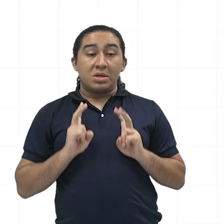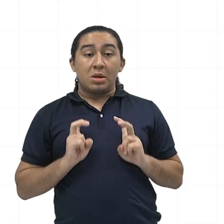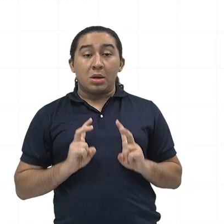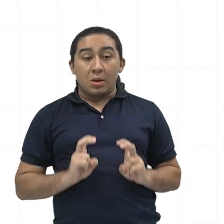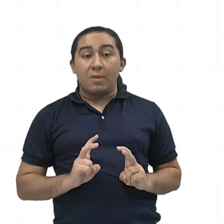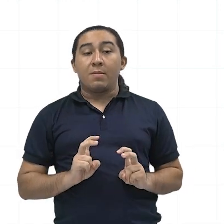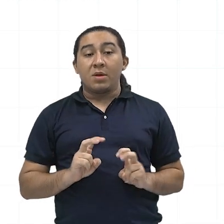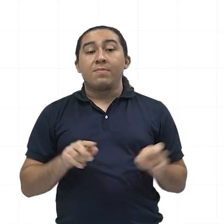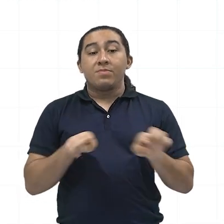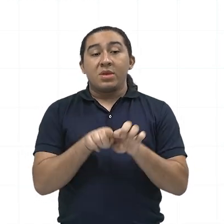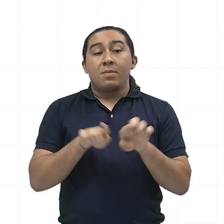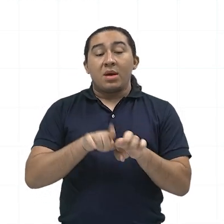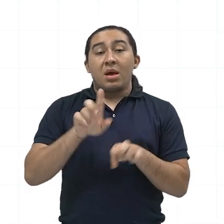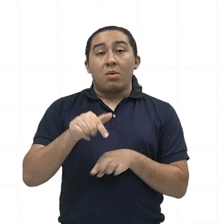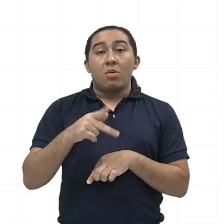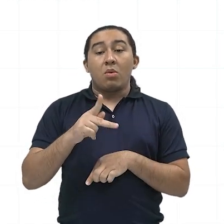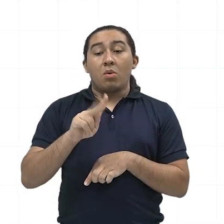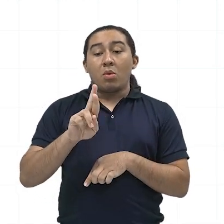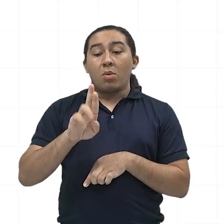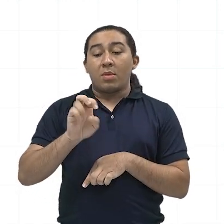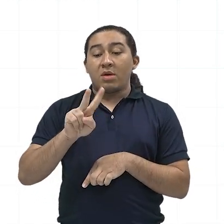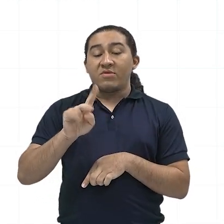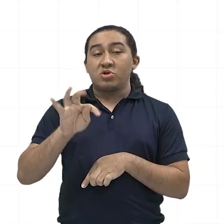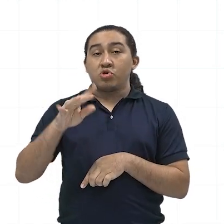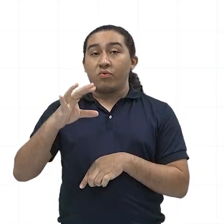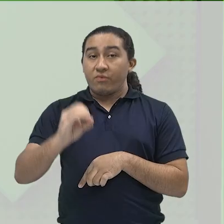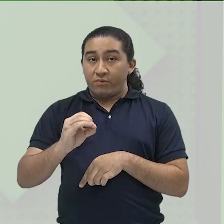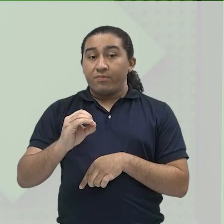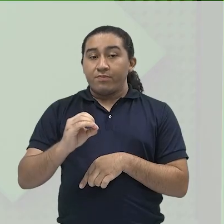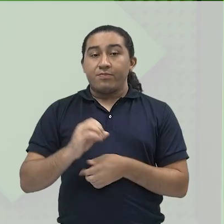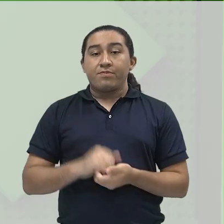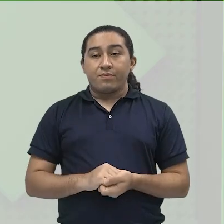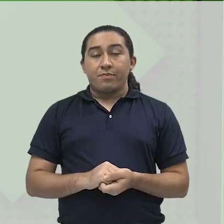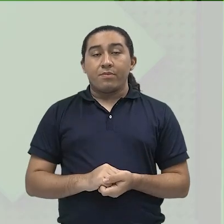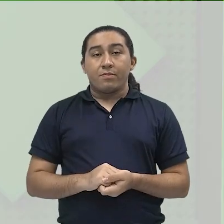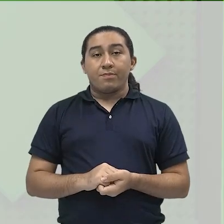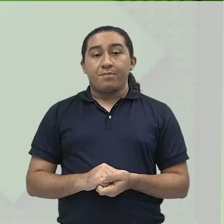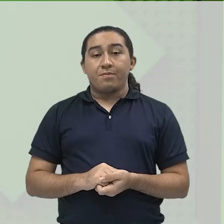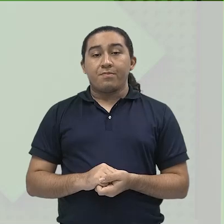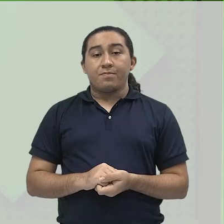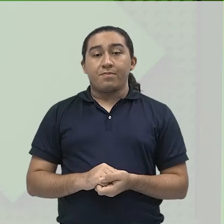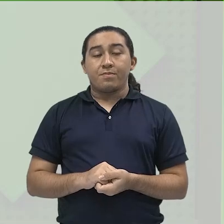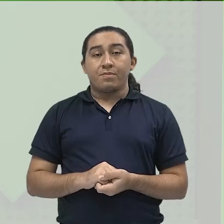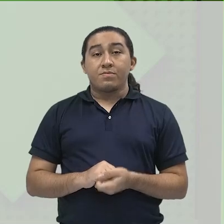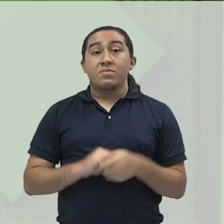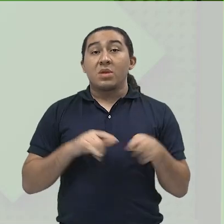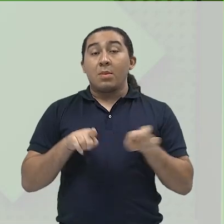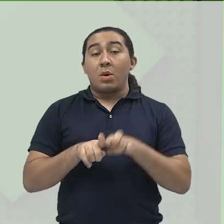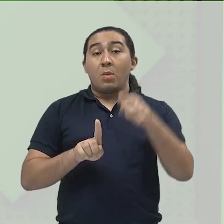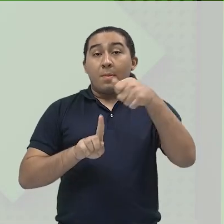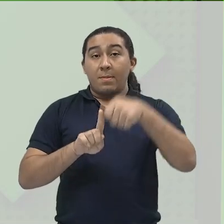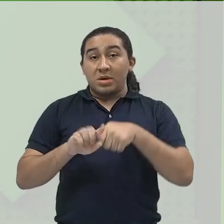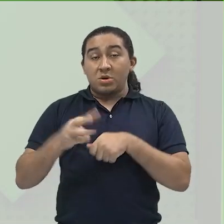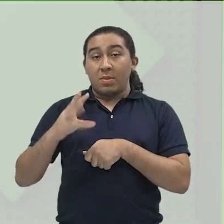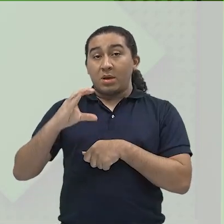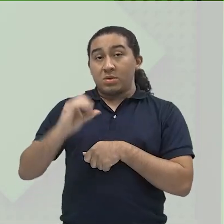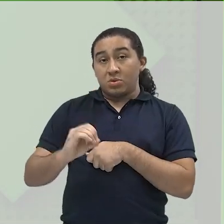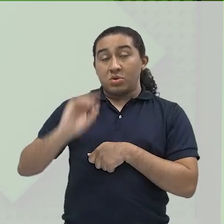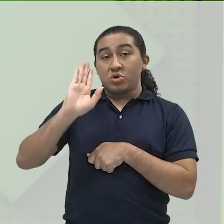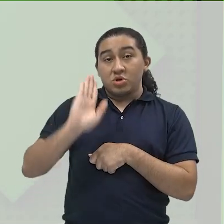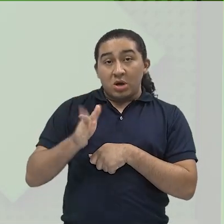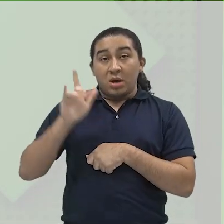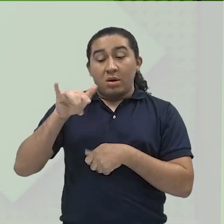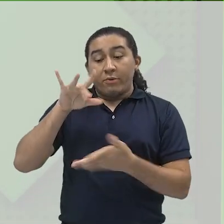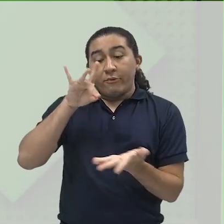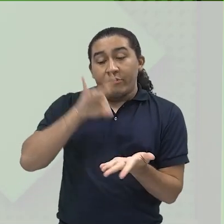citopatológico, conhecido como exame preventivo, tá? Então, olha só, o mês de março, ele foi aí denominado